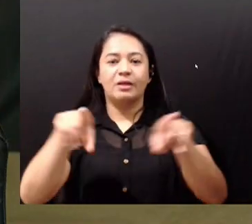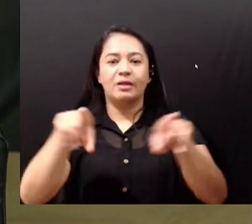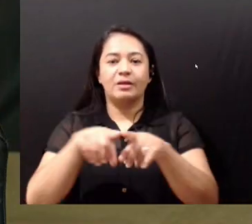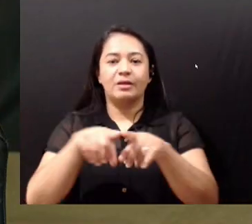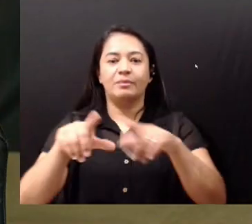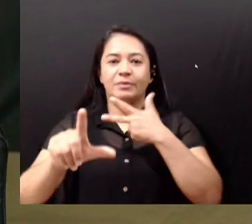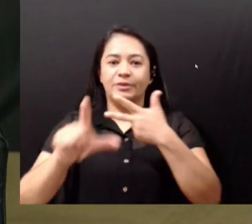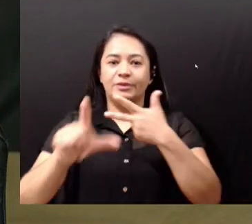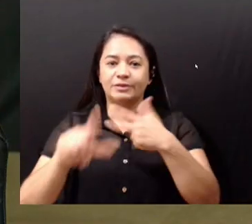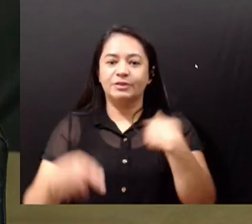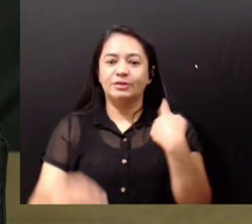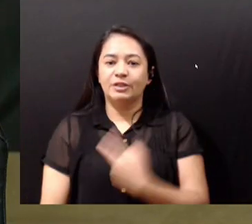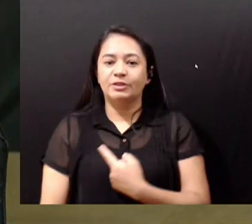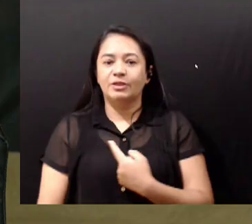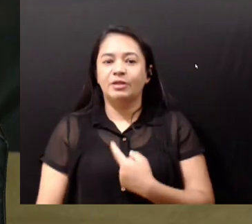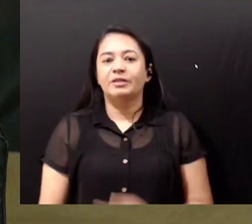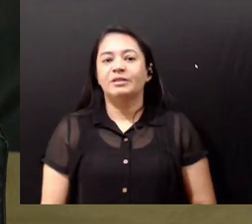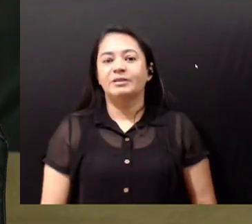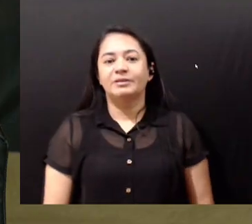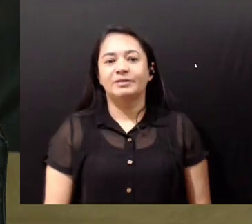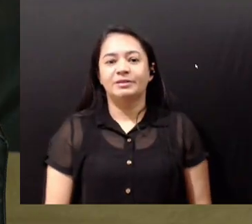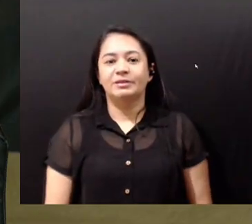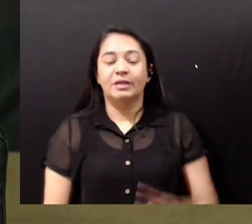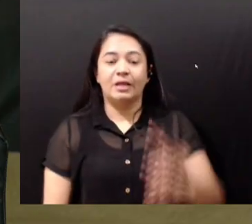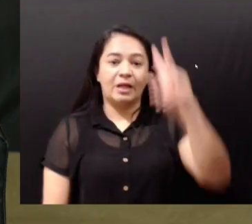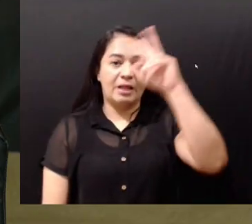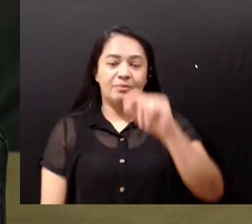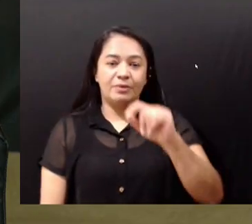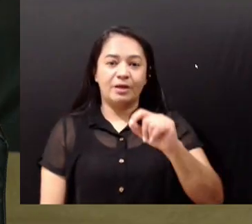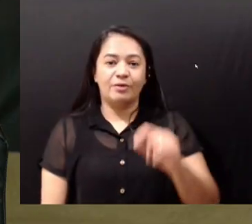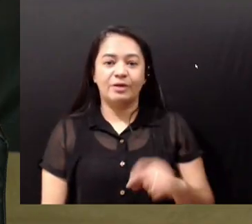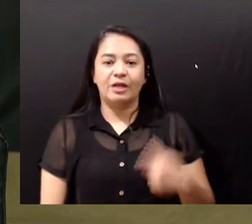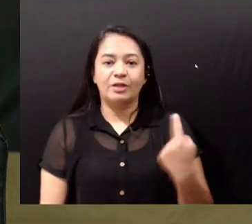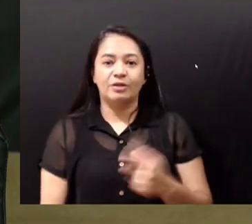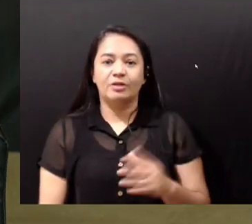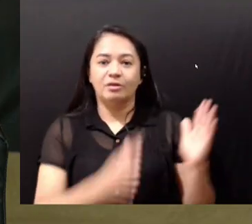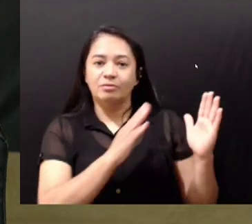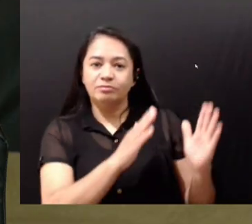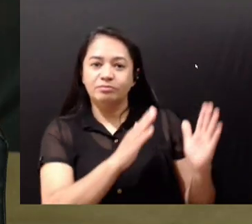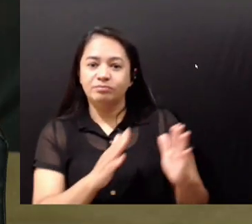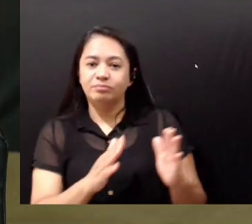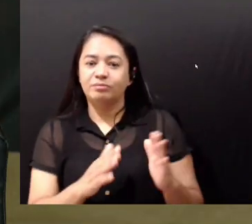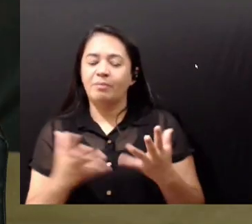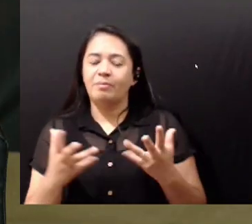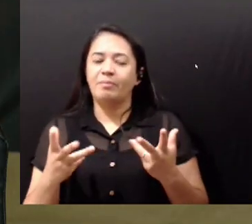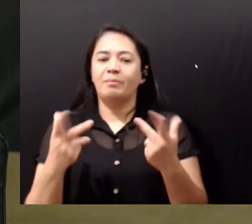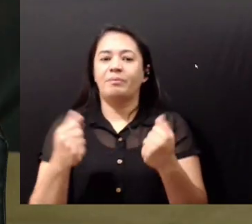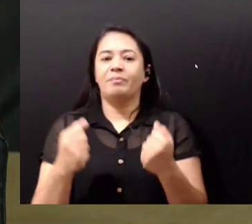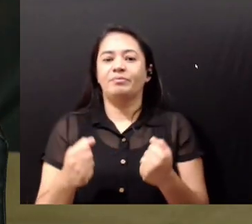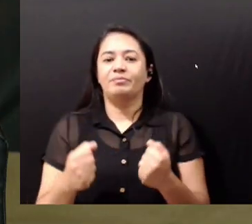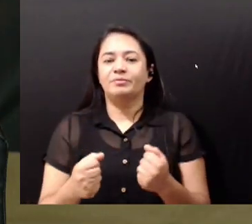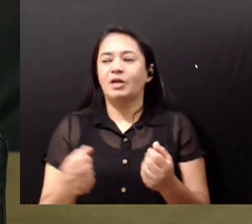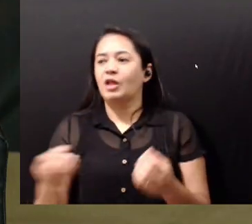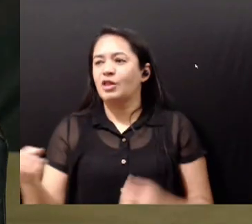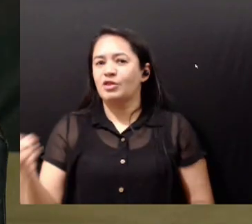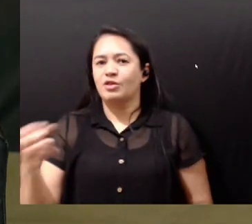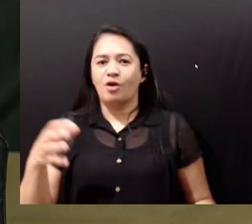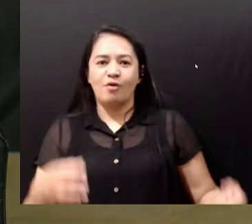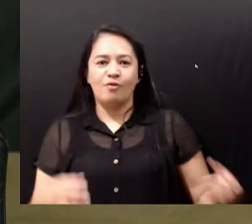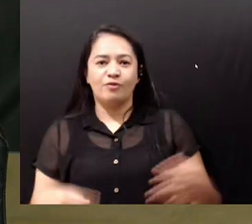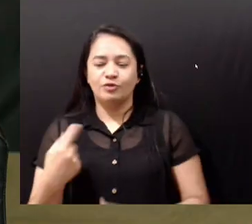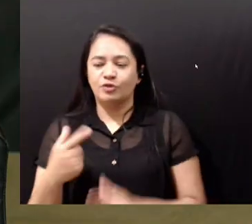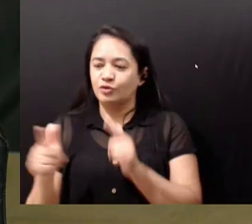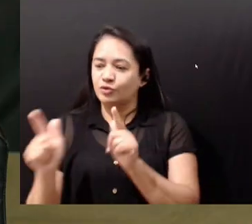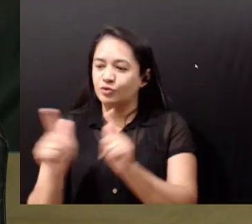nossa metrópole. Quero lembrar que final de semana a nossa programação está sensacional, estreias, a nossa equipe trabalhando muito, produzindo